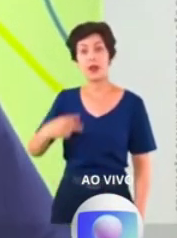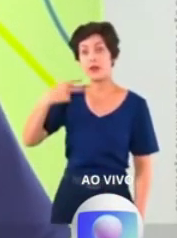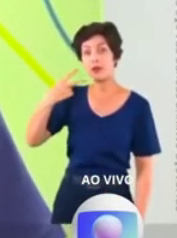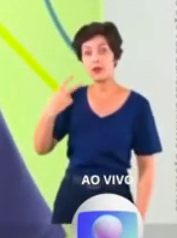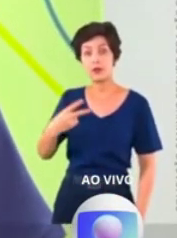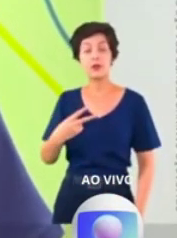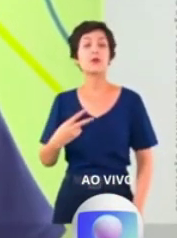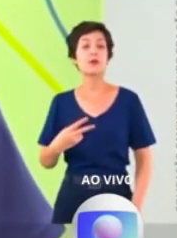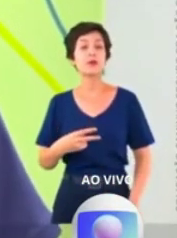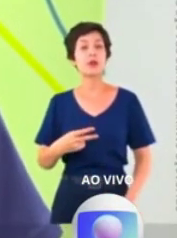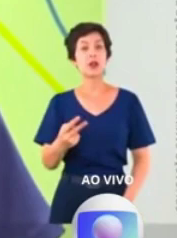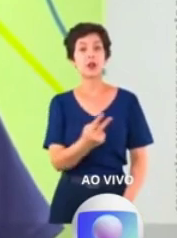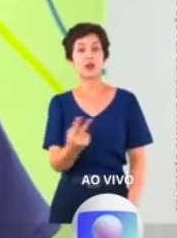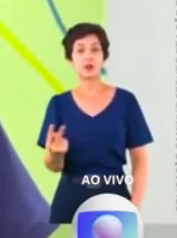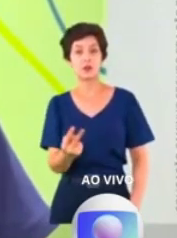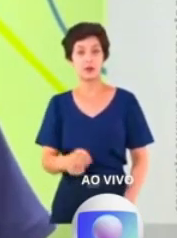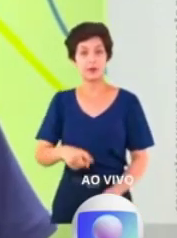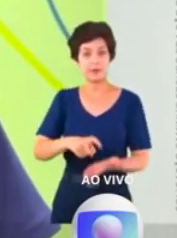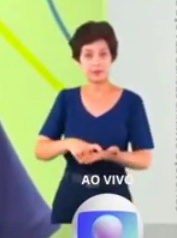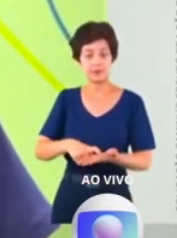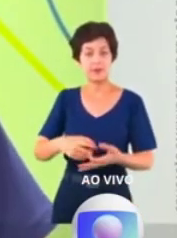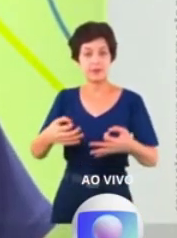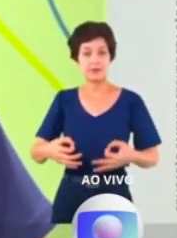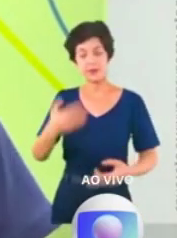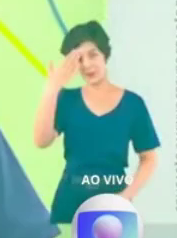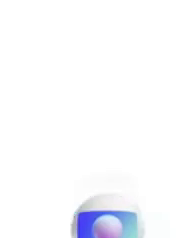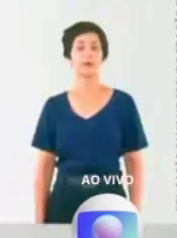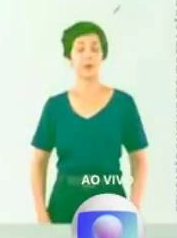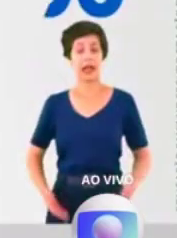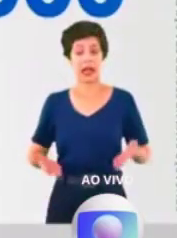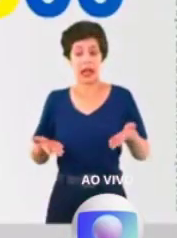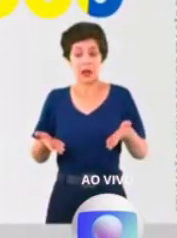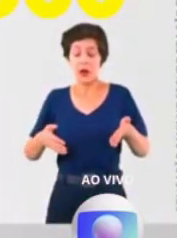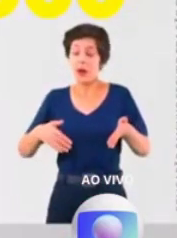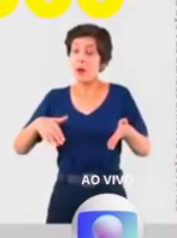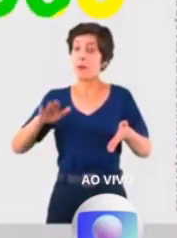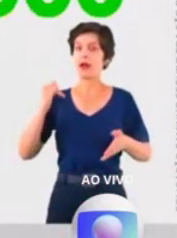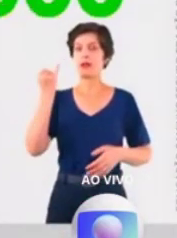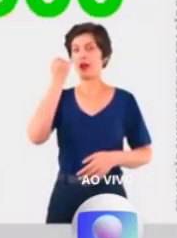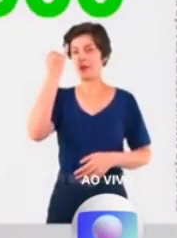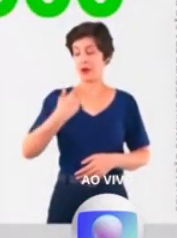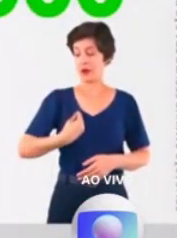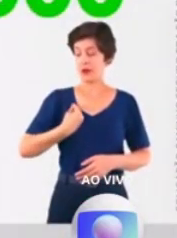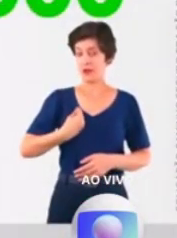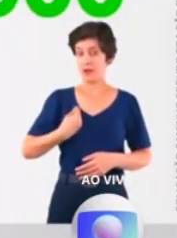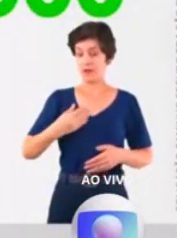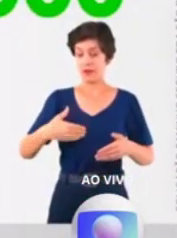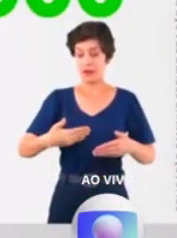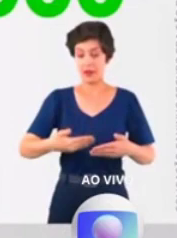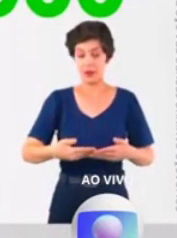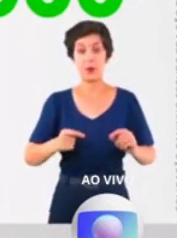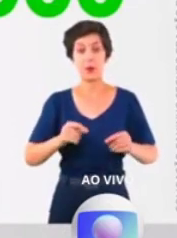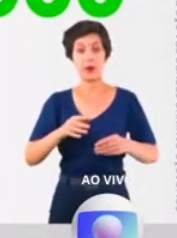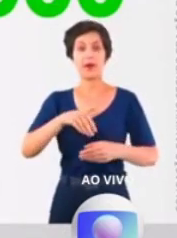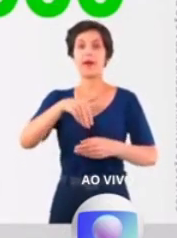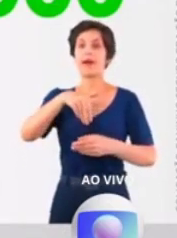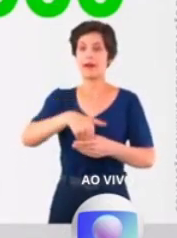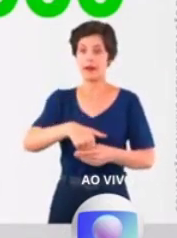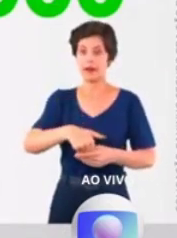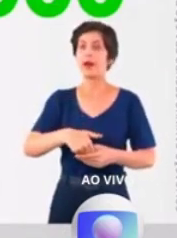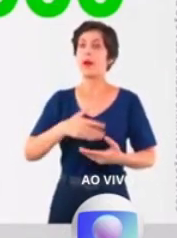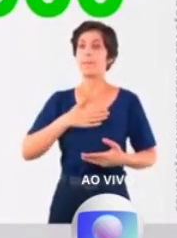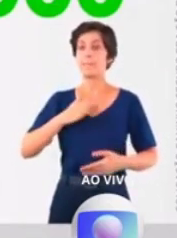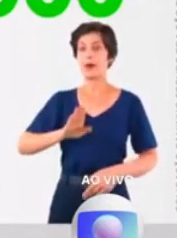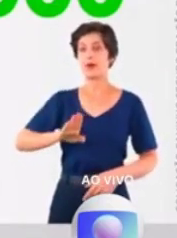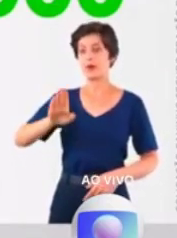Para vereador, tecle 22 e confirme. Muito obrigado. Estamos no momento mais importante das nossas vidas. Chegou